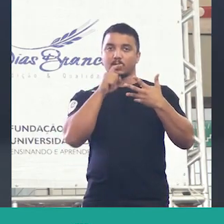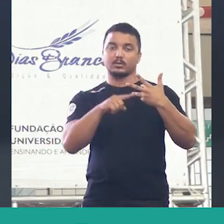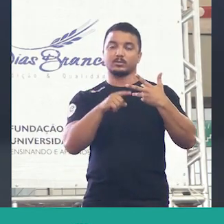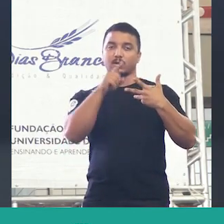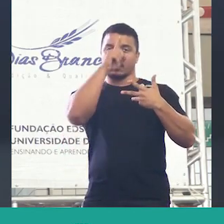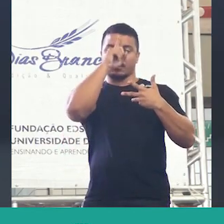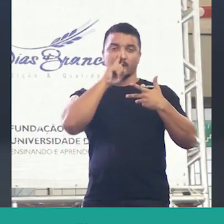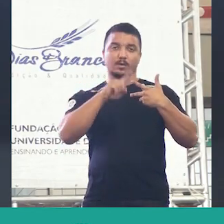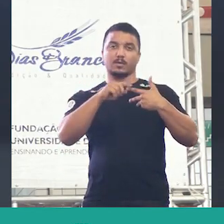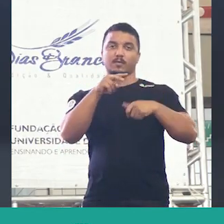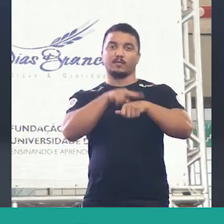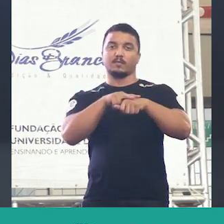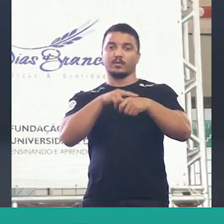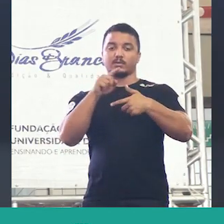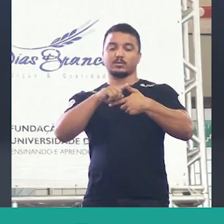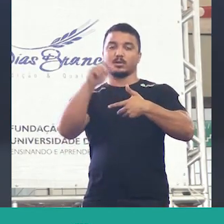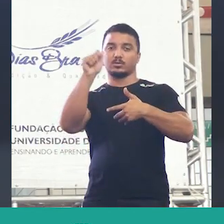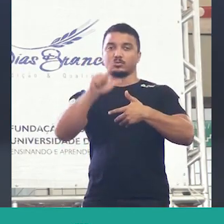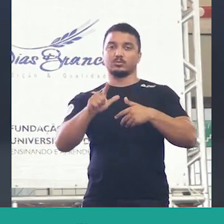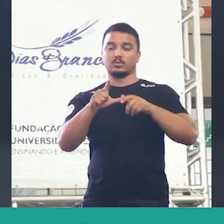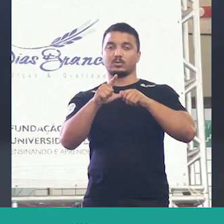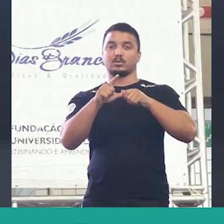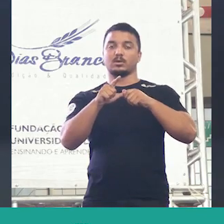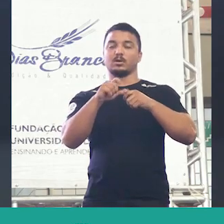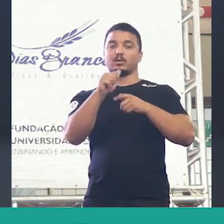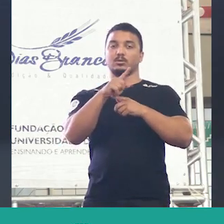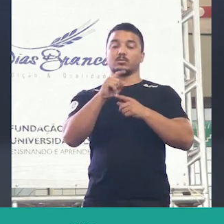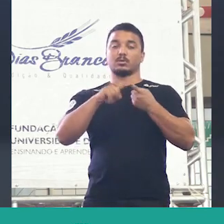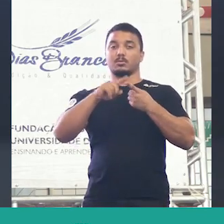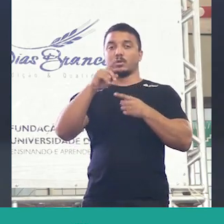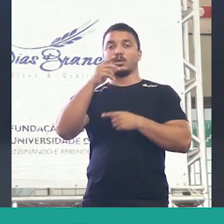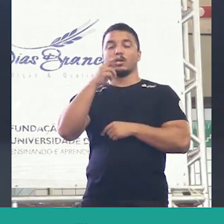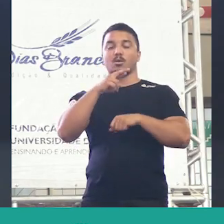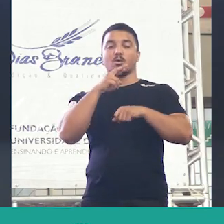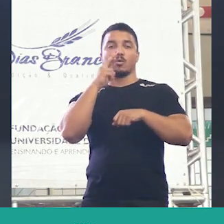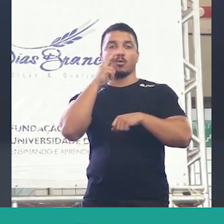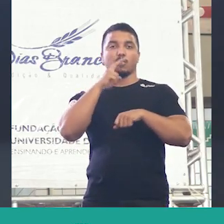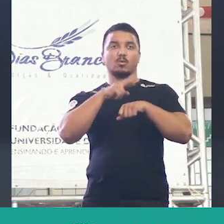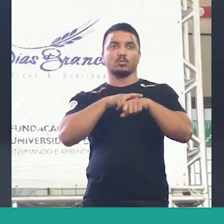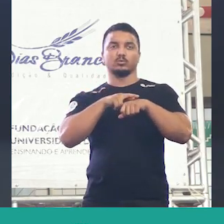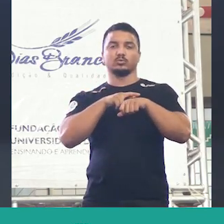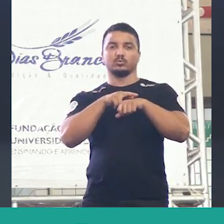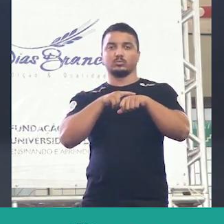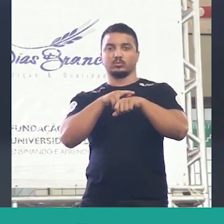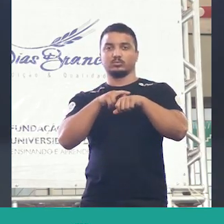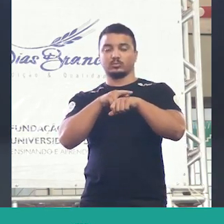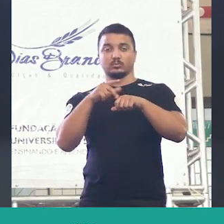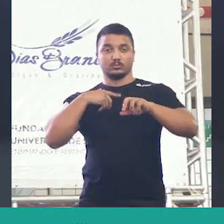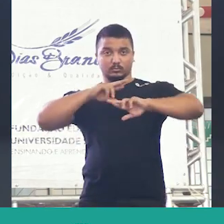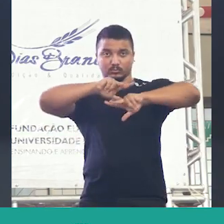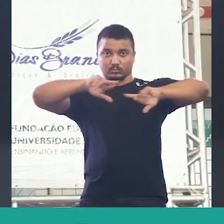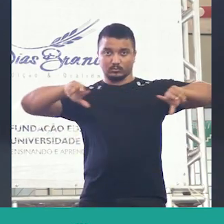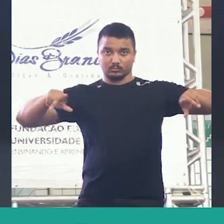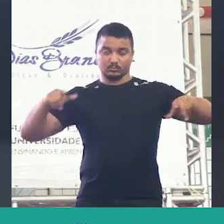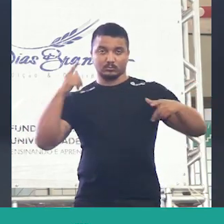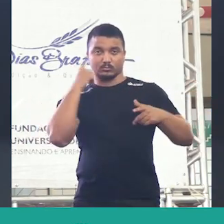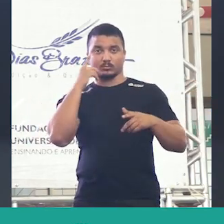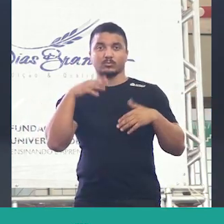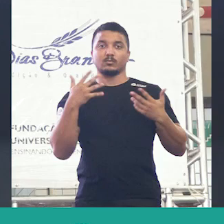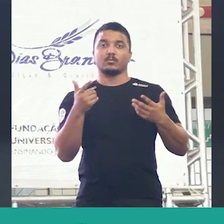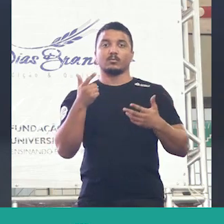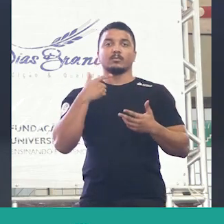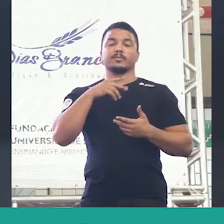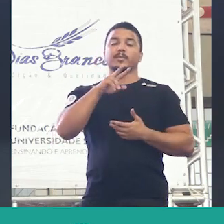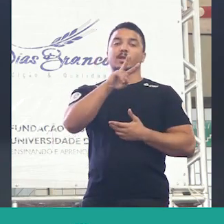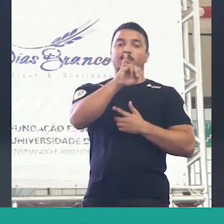alaranjado, amarelo, verde, azul, anil e violeta. Todas as cores que a gente tem na nossa natureza,